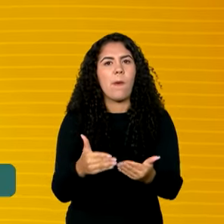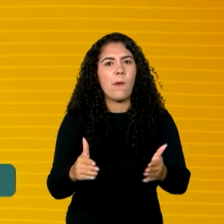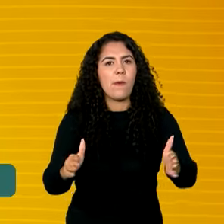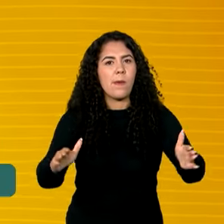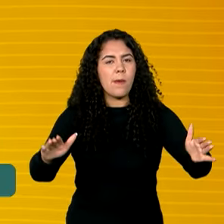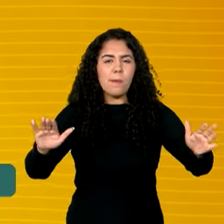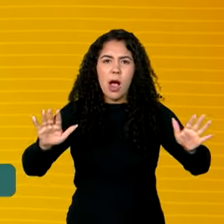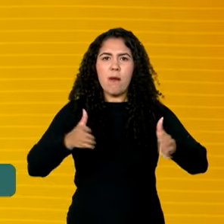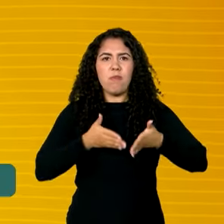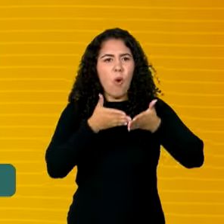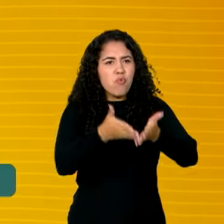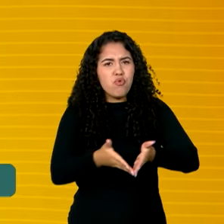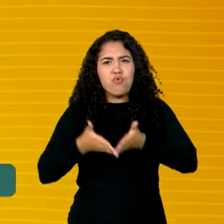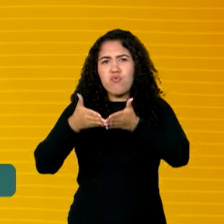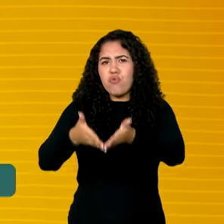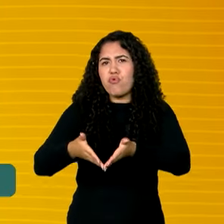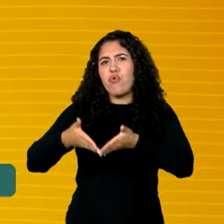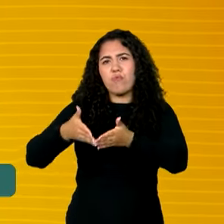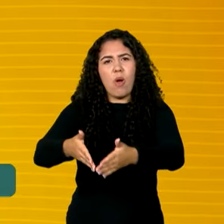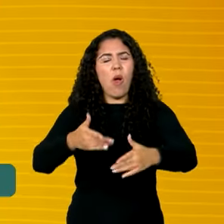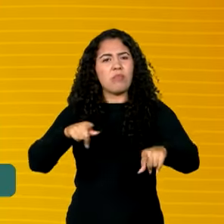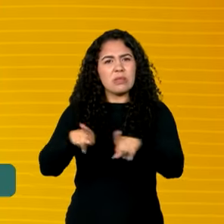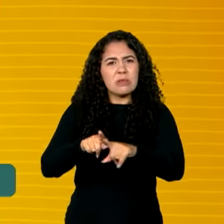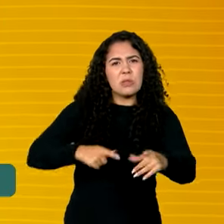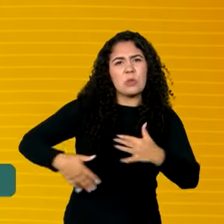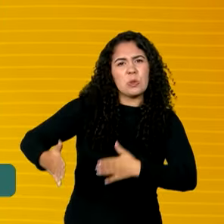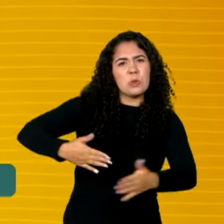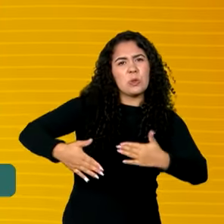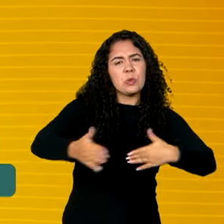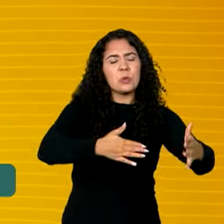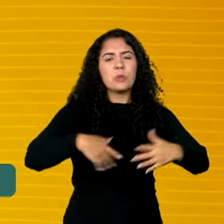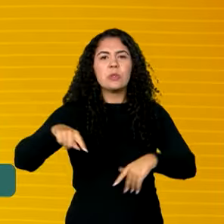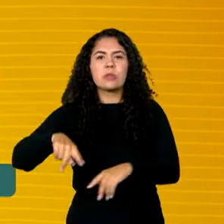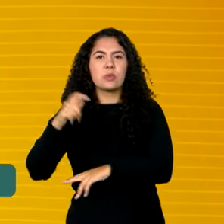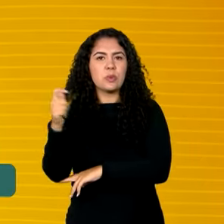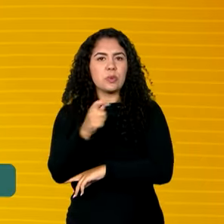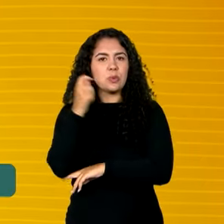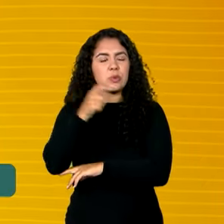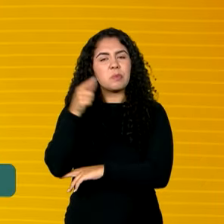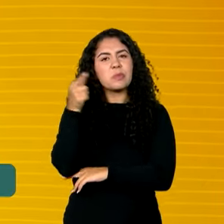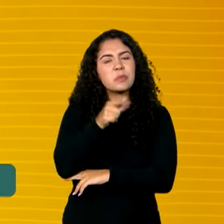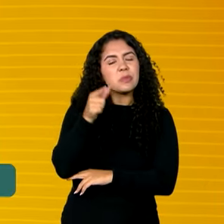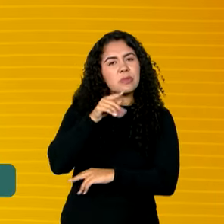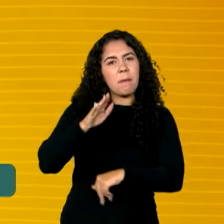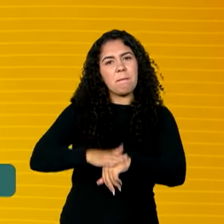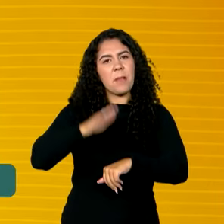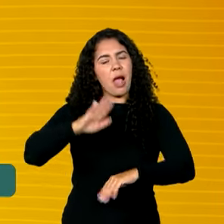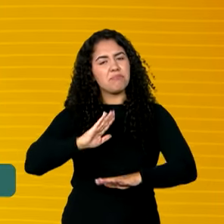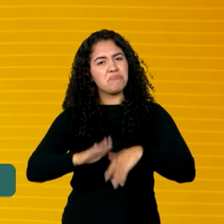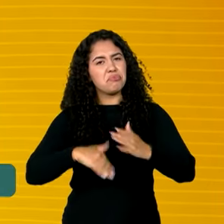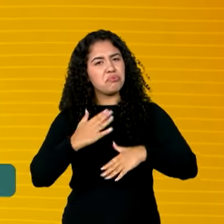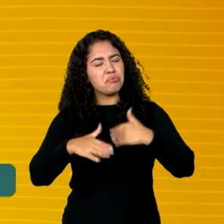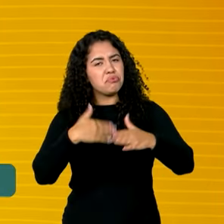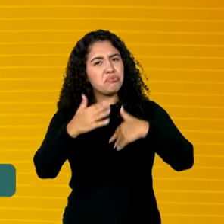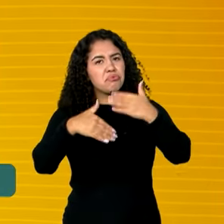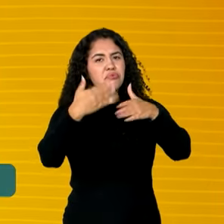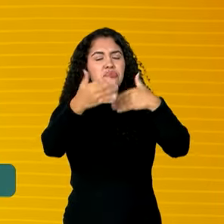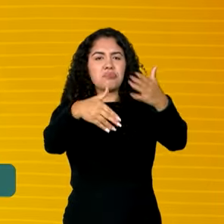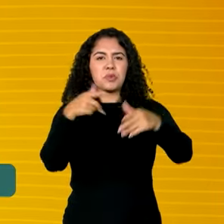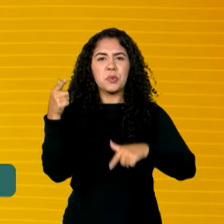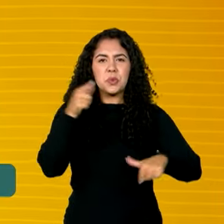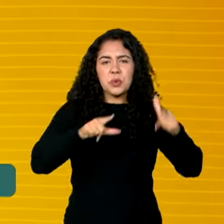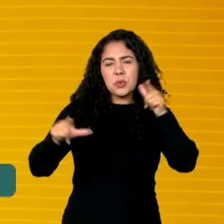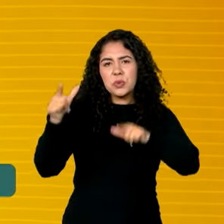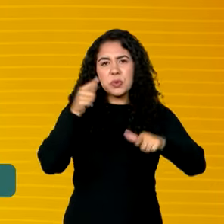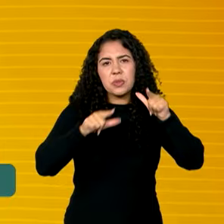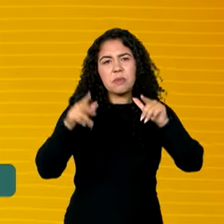aqui do estado, que isso vai fazer com que o Rio Grande do Sul possa cada vez mais se colocar no desenvolvimento